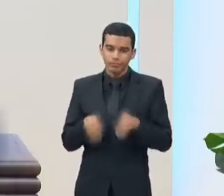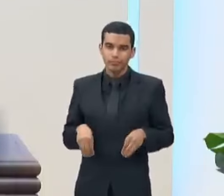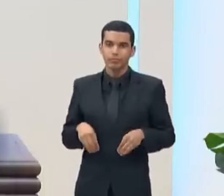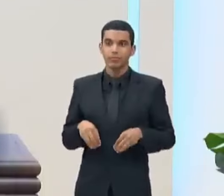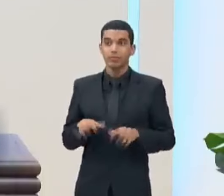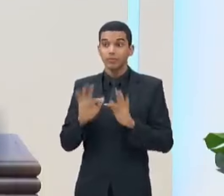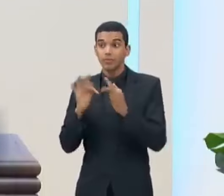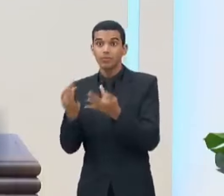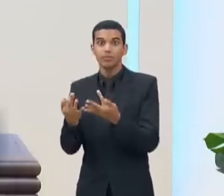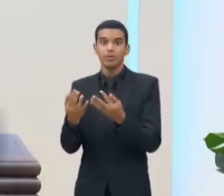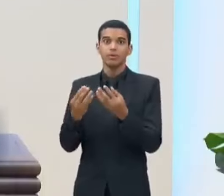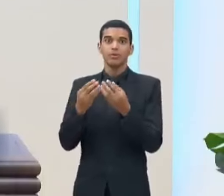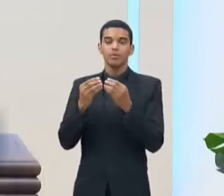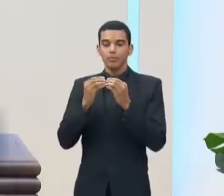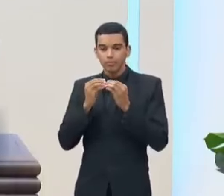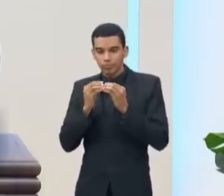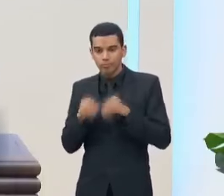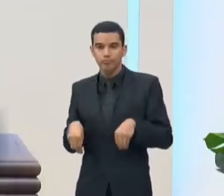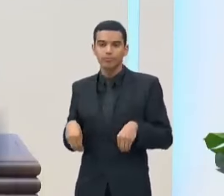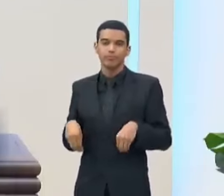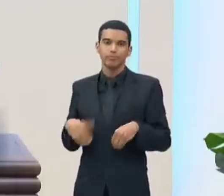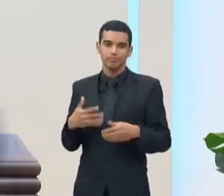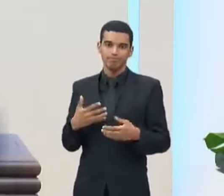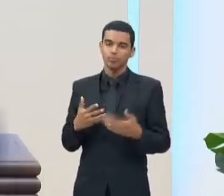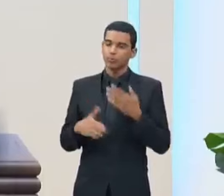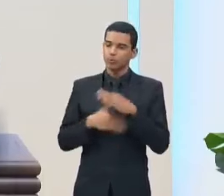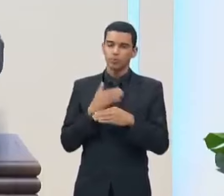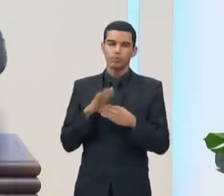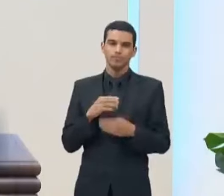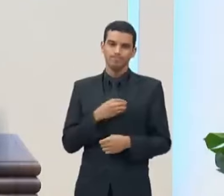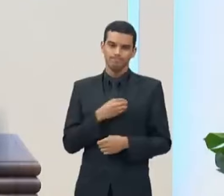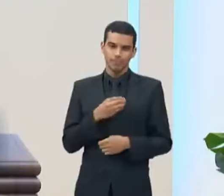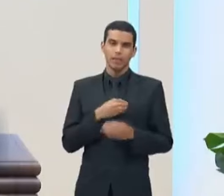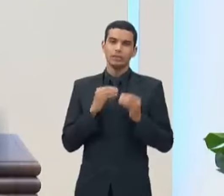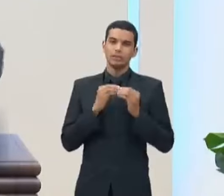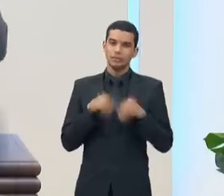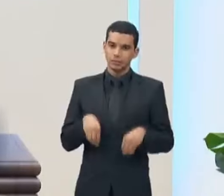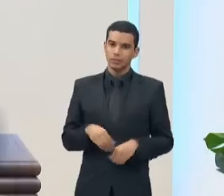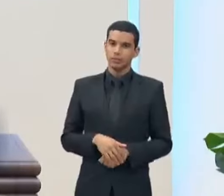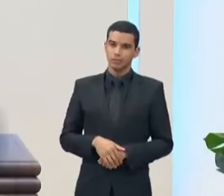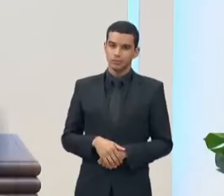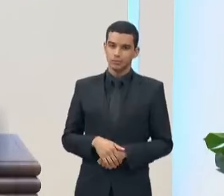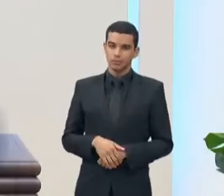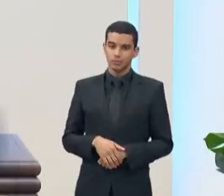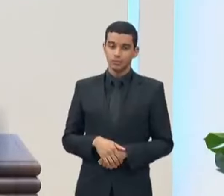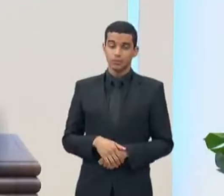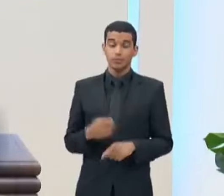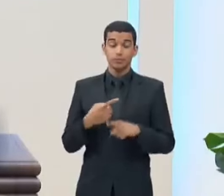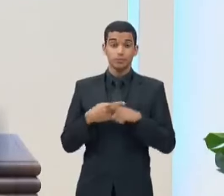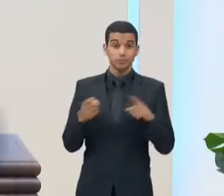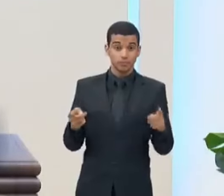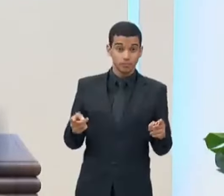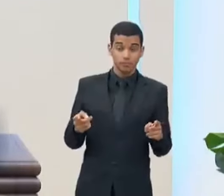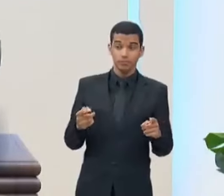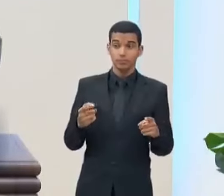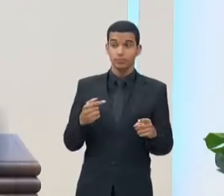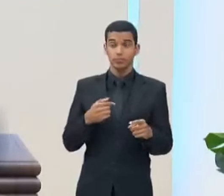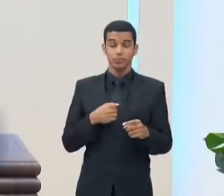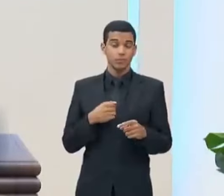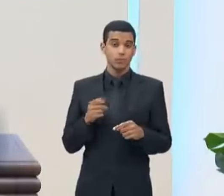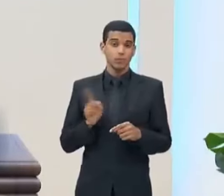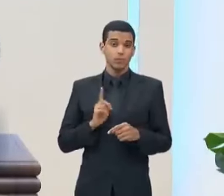sua família e sua convivência na sociedade. Mas não estamos aqui para mostrar só